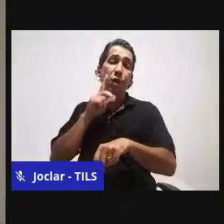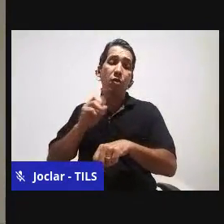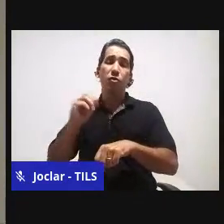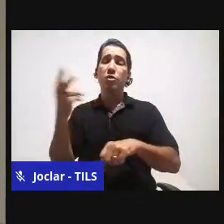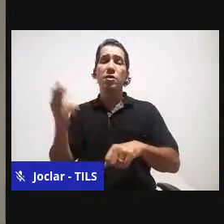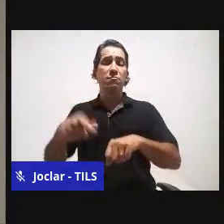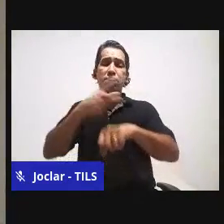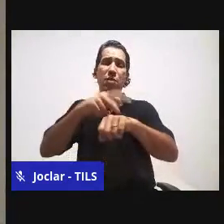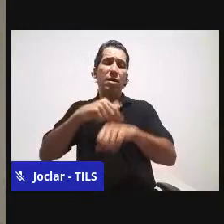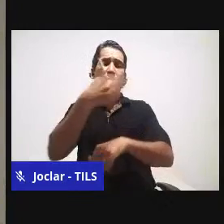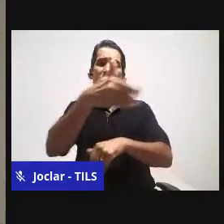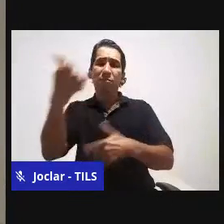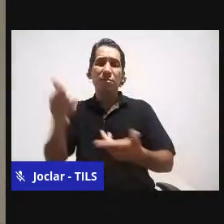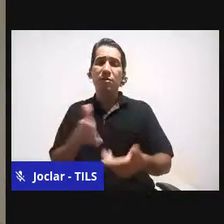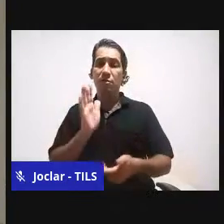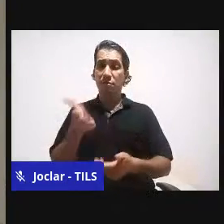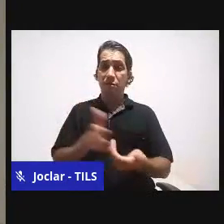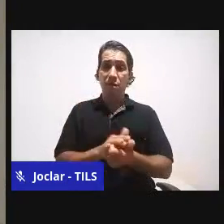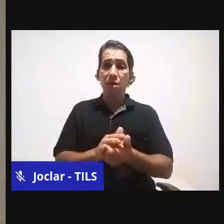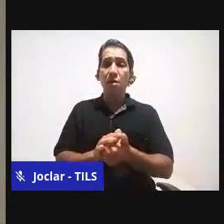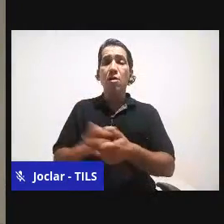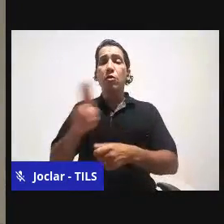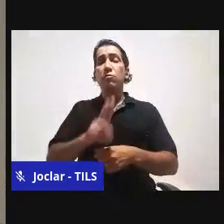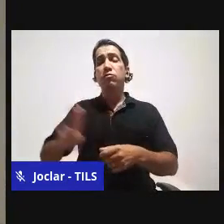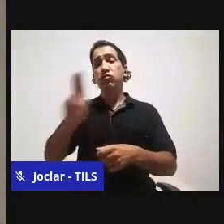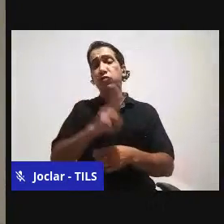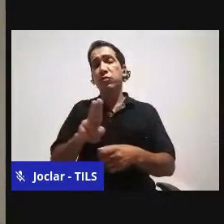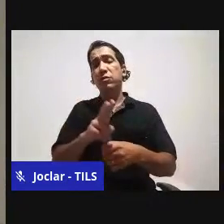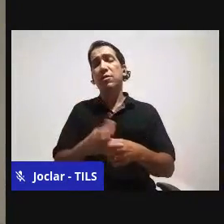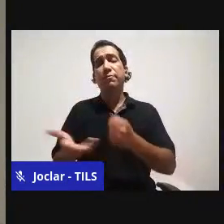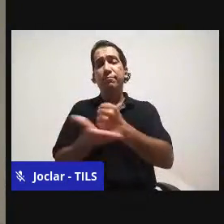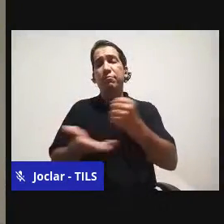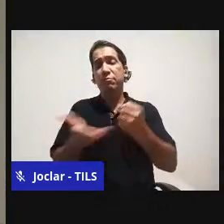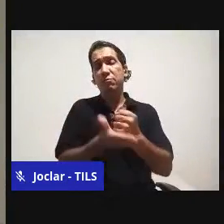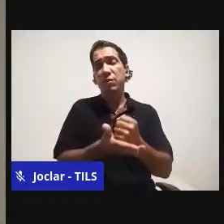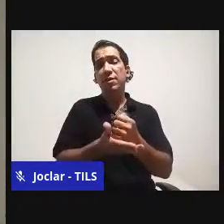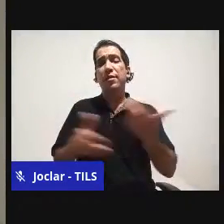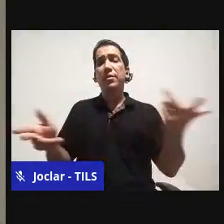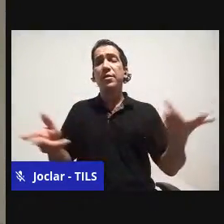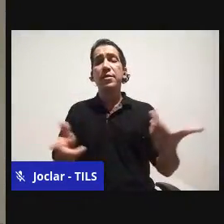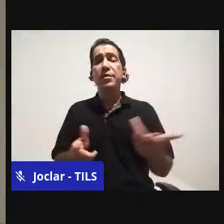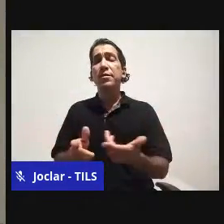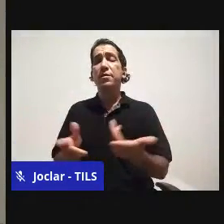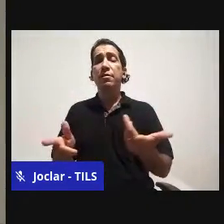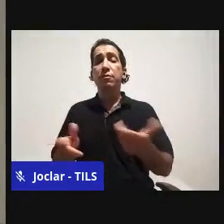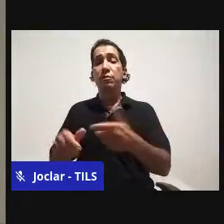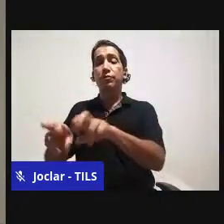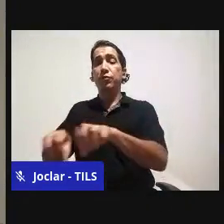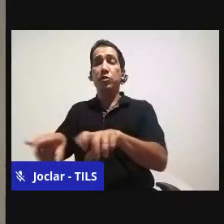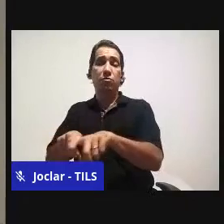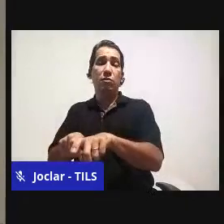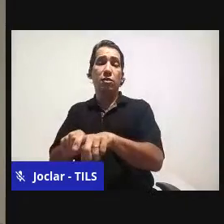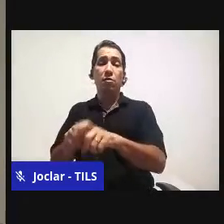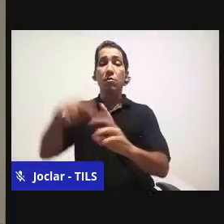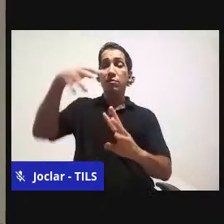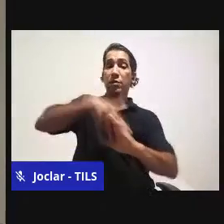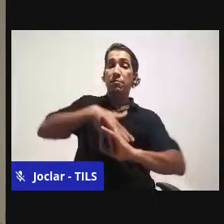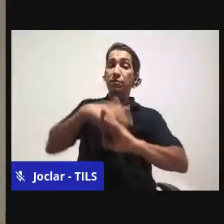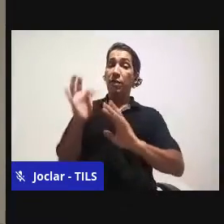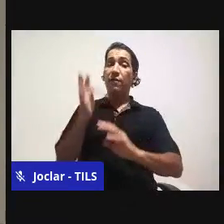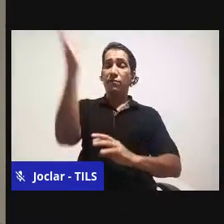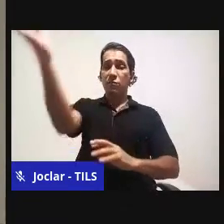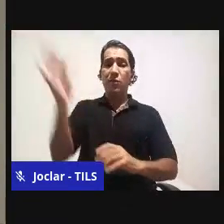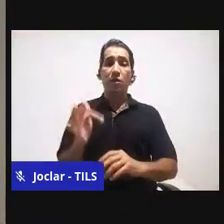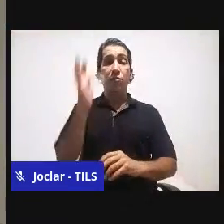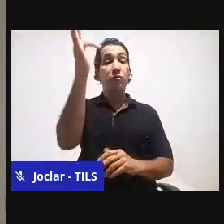Então, todas as empresas serão plataformas. A Universidade Federal do Mato Grosso do Sul, no futuro, vai ser uma